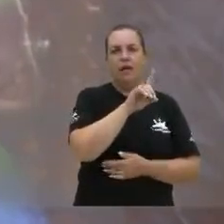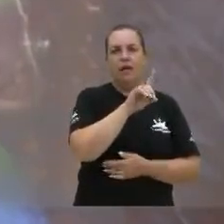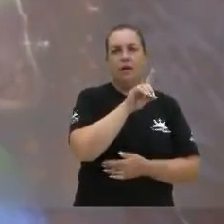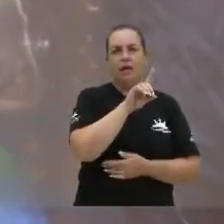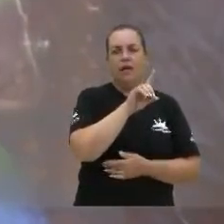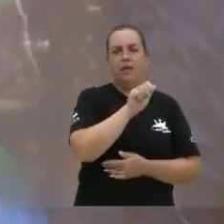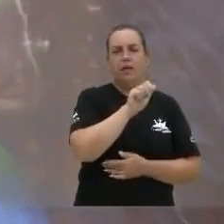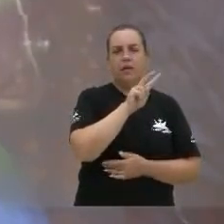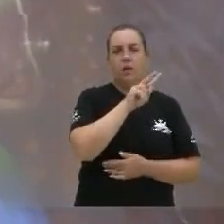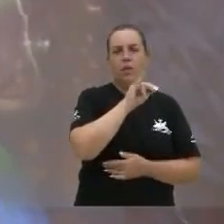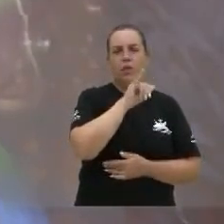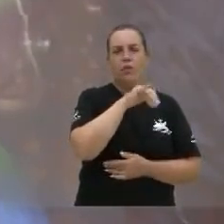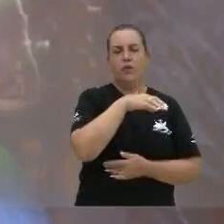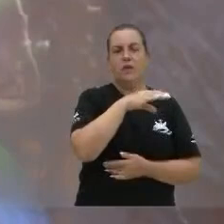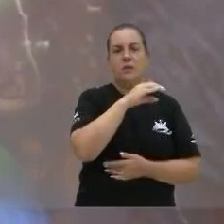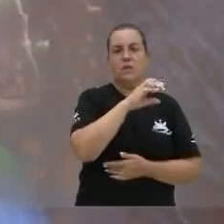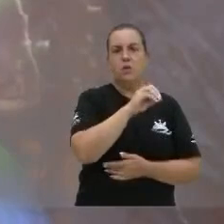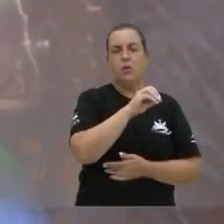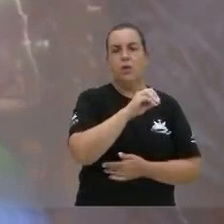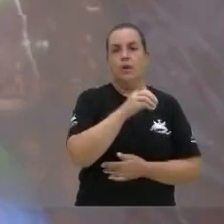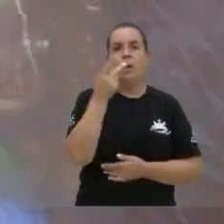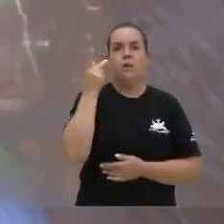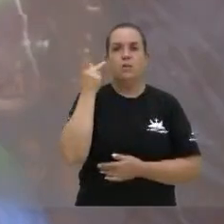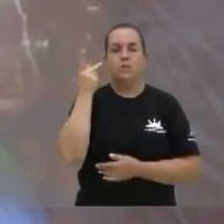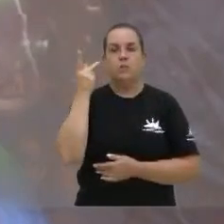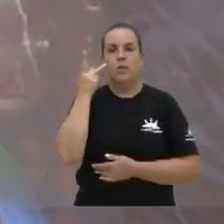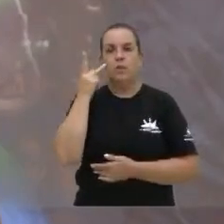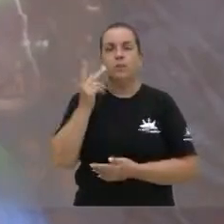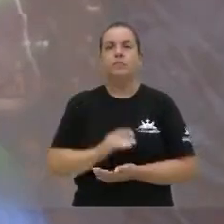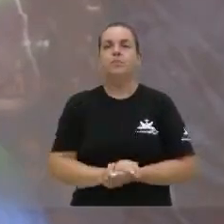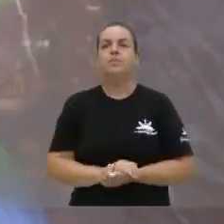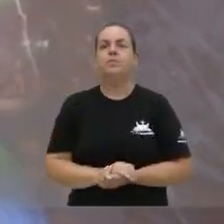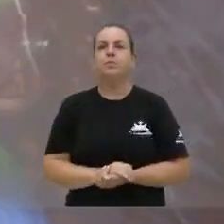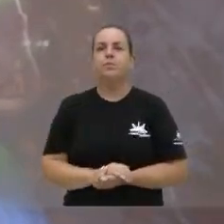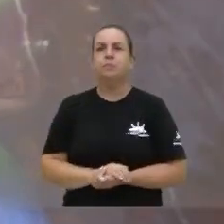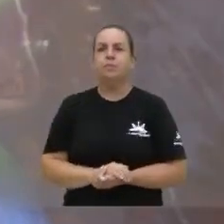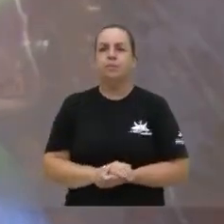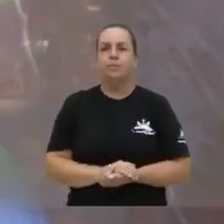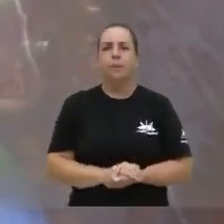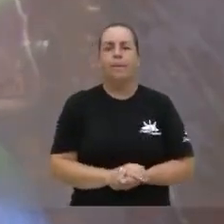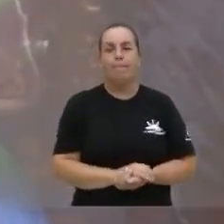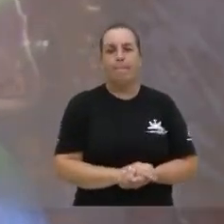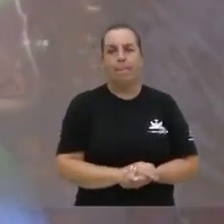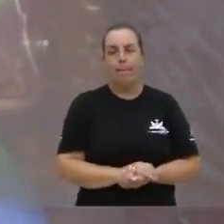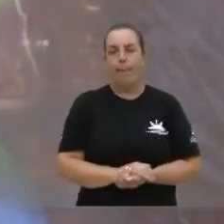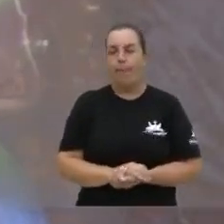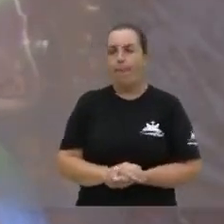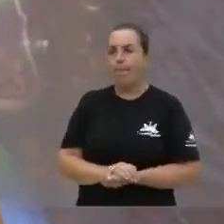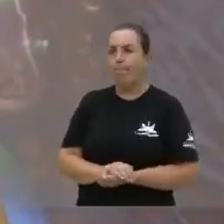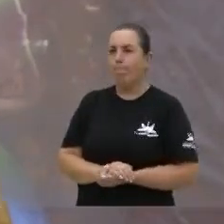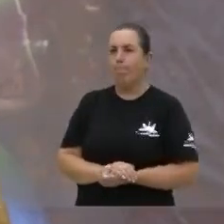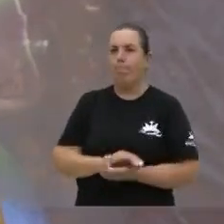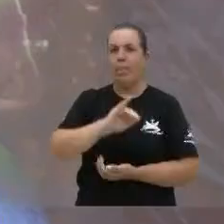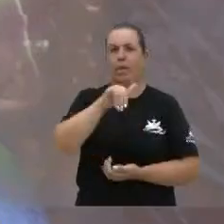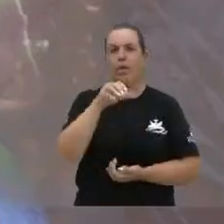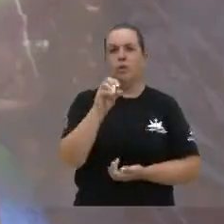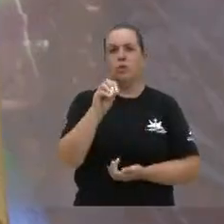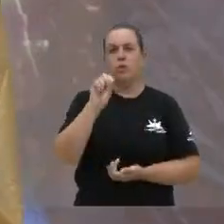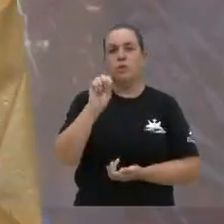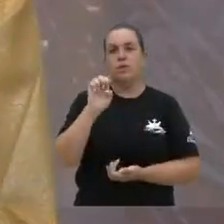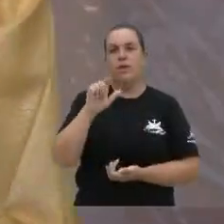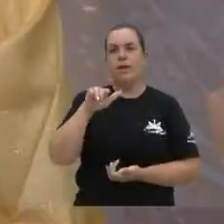Galvincio da Silva, São Paulo do Potengi, Rio Grande do Norte. Josélia Rodrigues